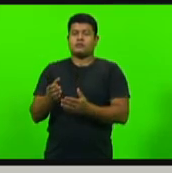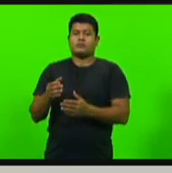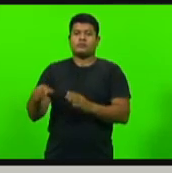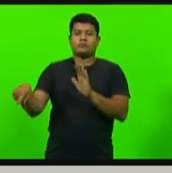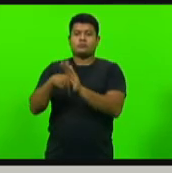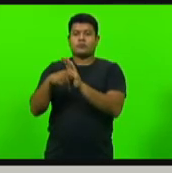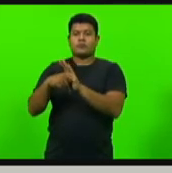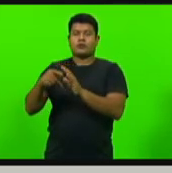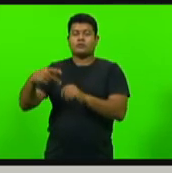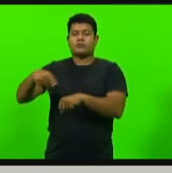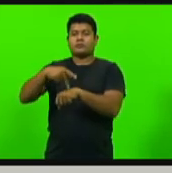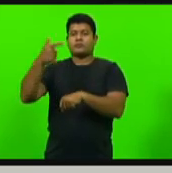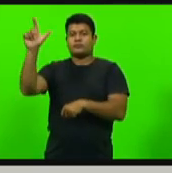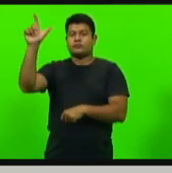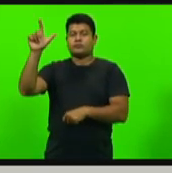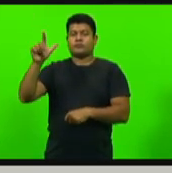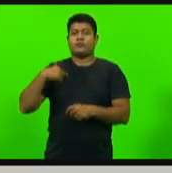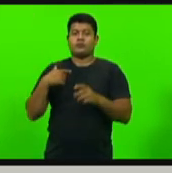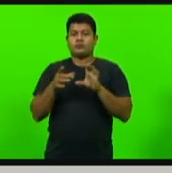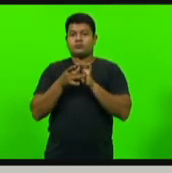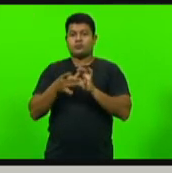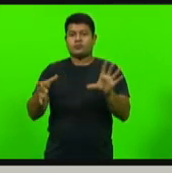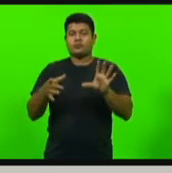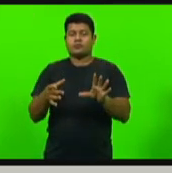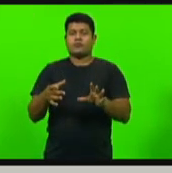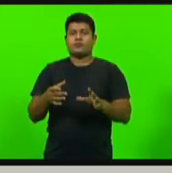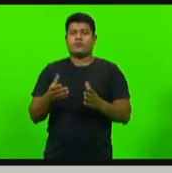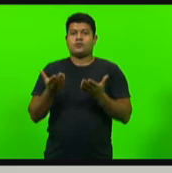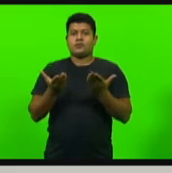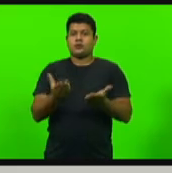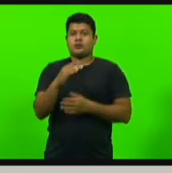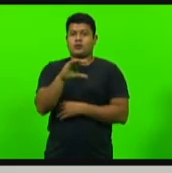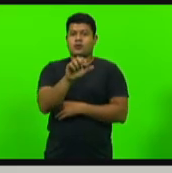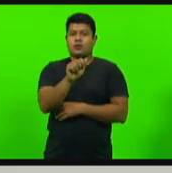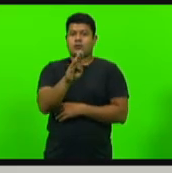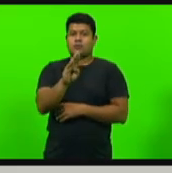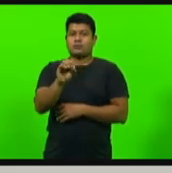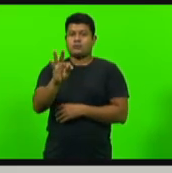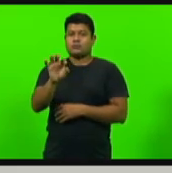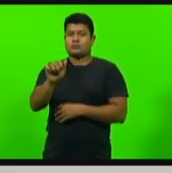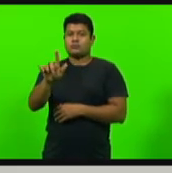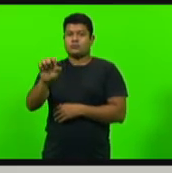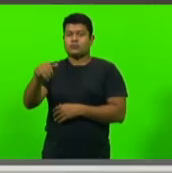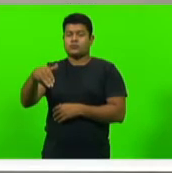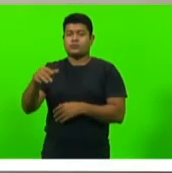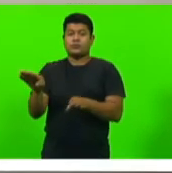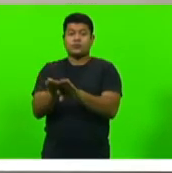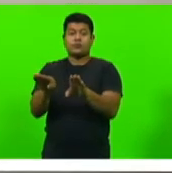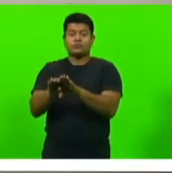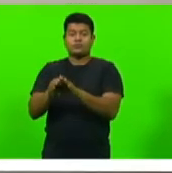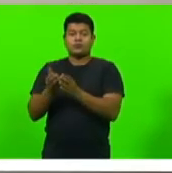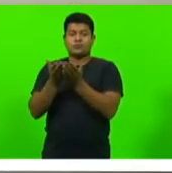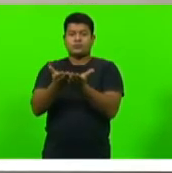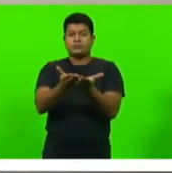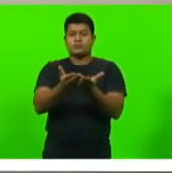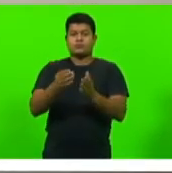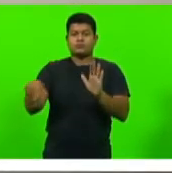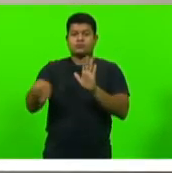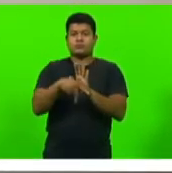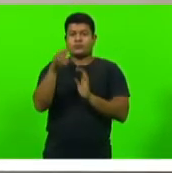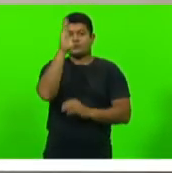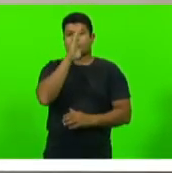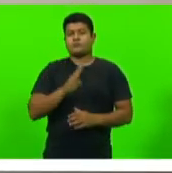a navegar e operar em cabotagem e em portos nacionais. Em